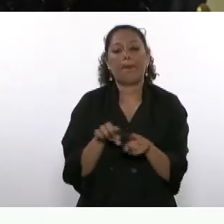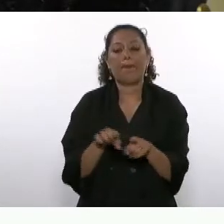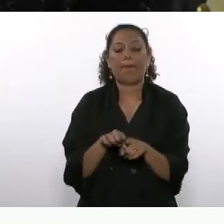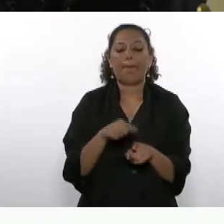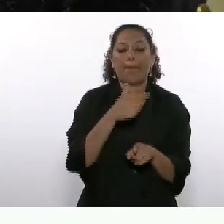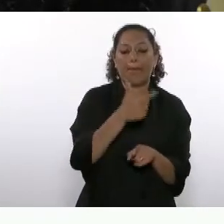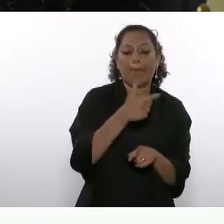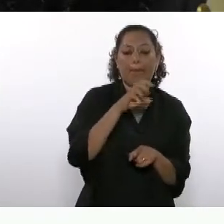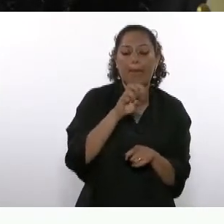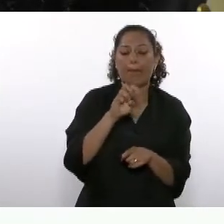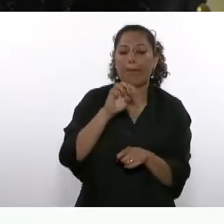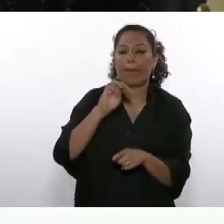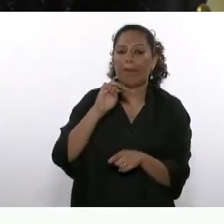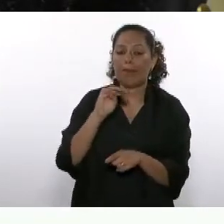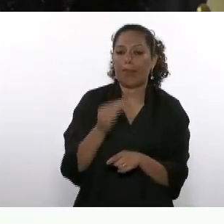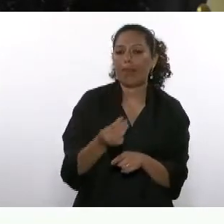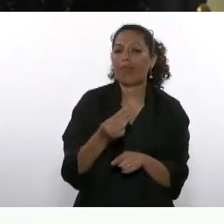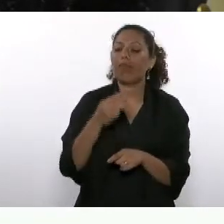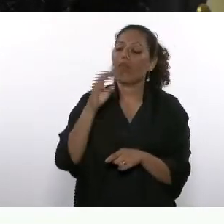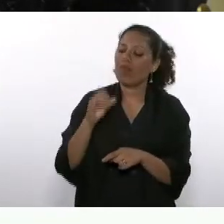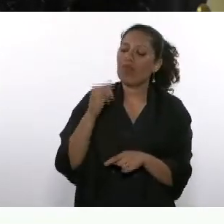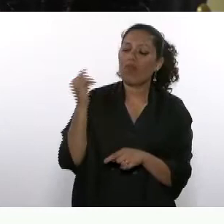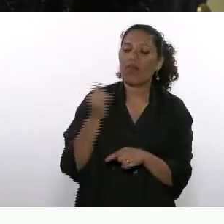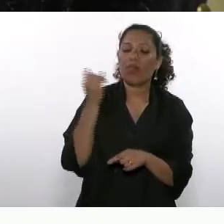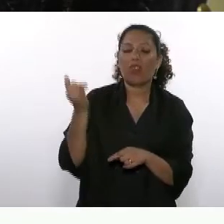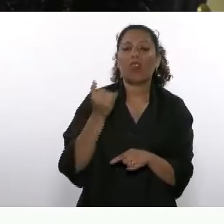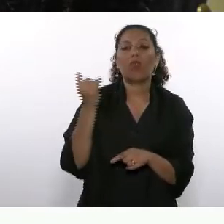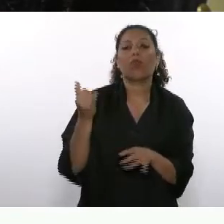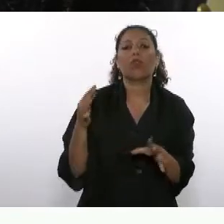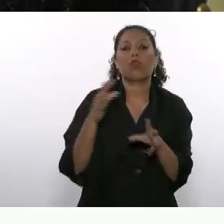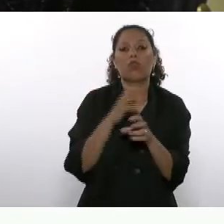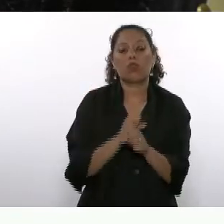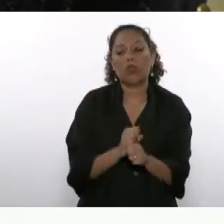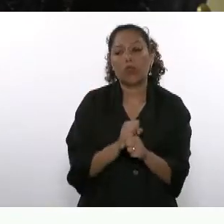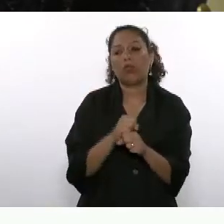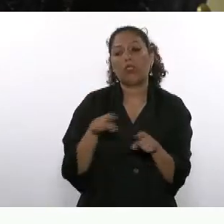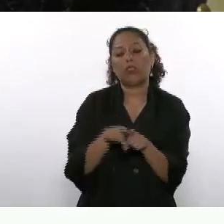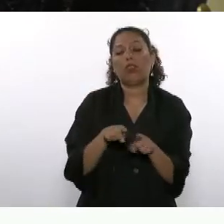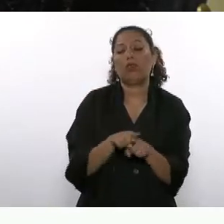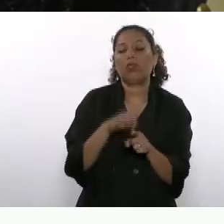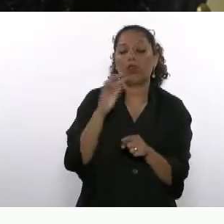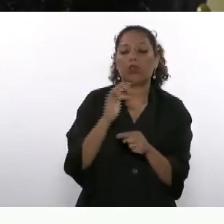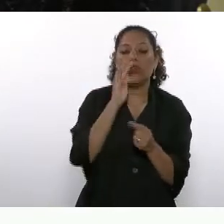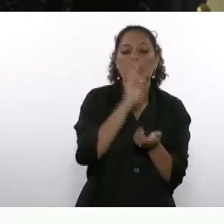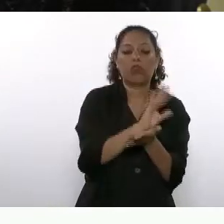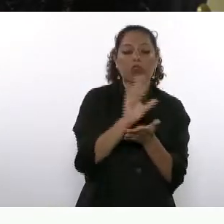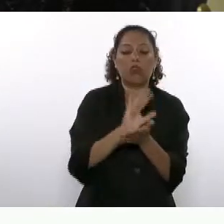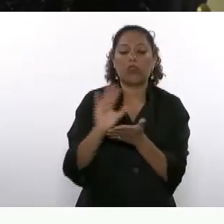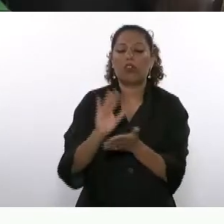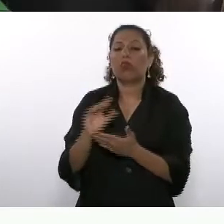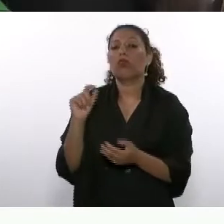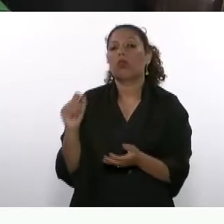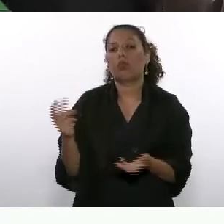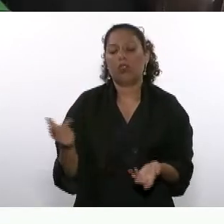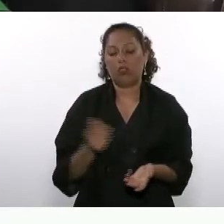25 milhões e o quanto é necessário de suplementação e em que será investida essa suplementação, compreende? Na